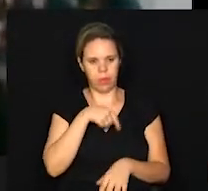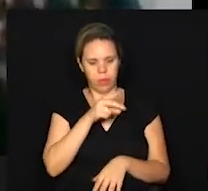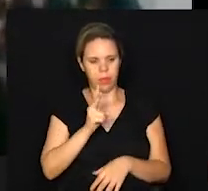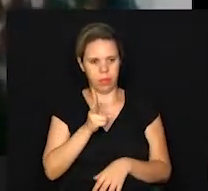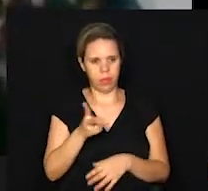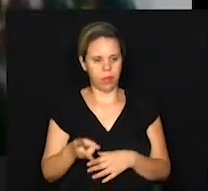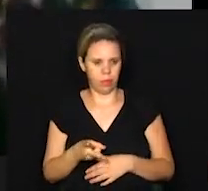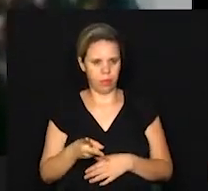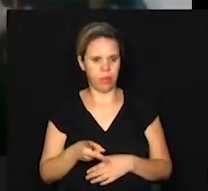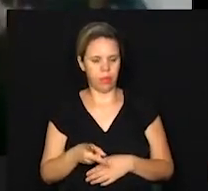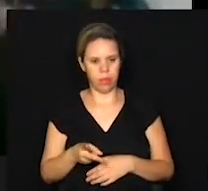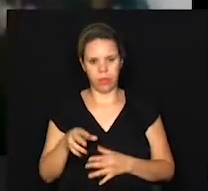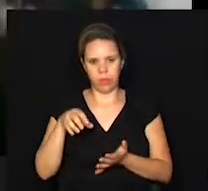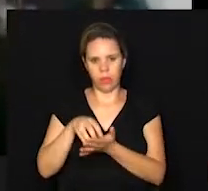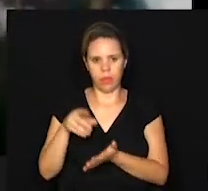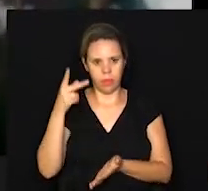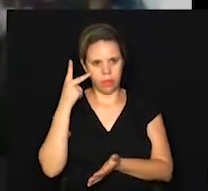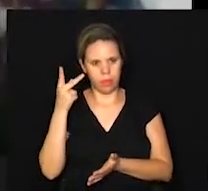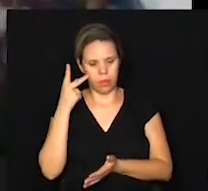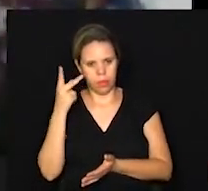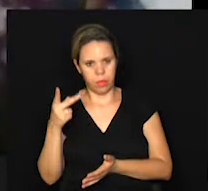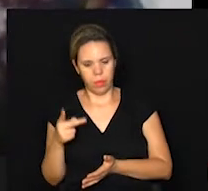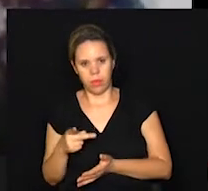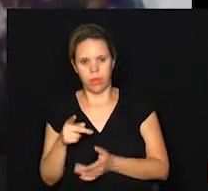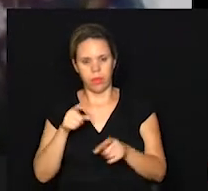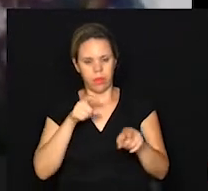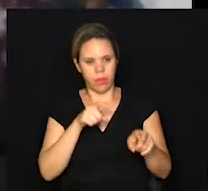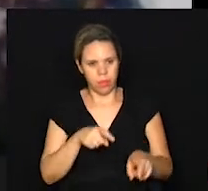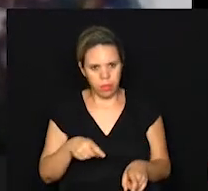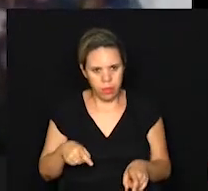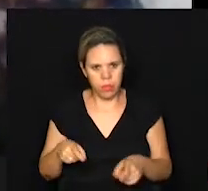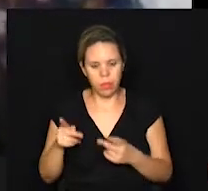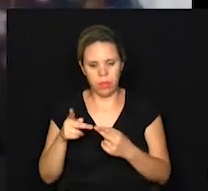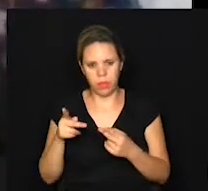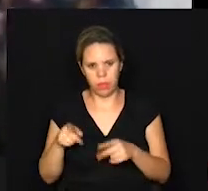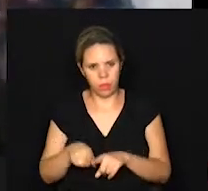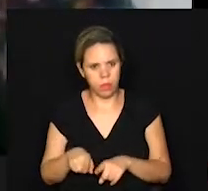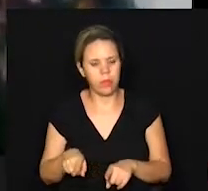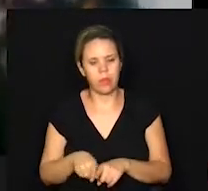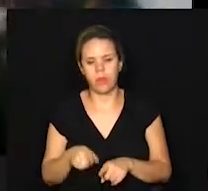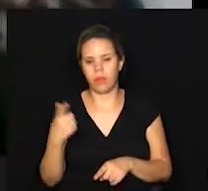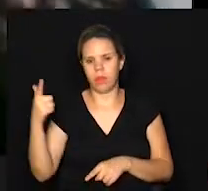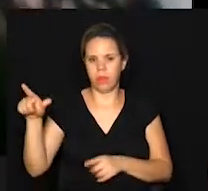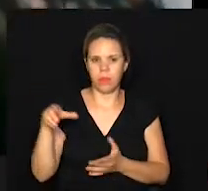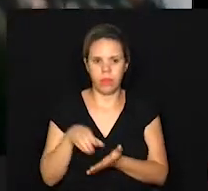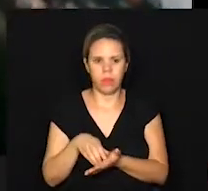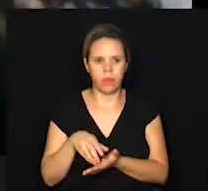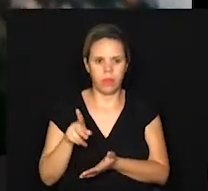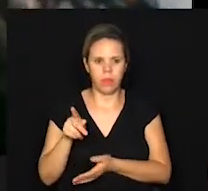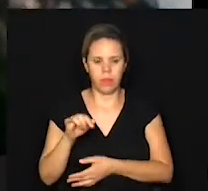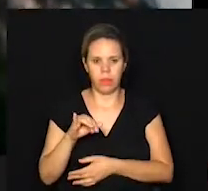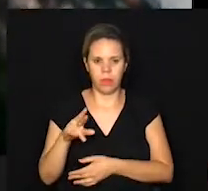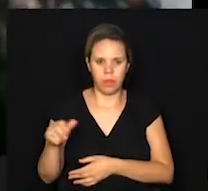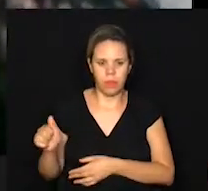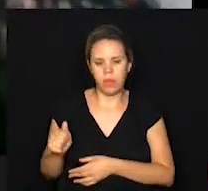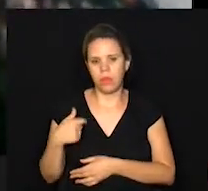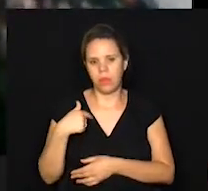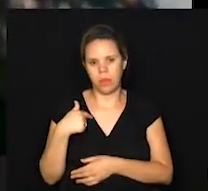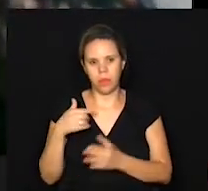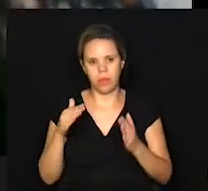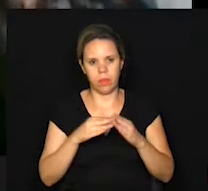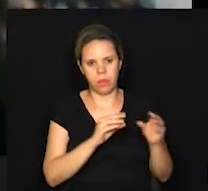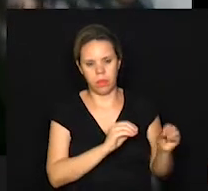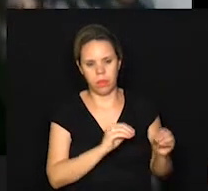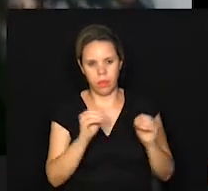de coordenação no Campus Chácara, onde ele me colocou. O deslocamento da minha casa para o